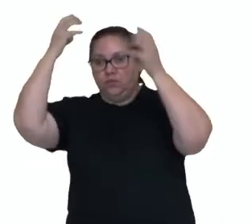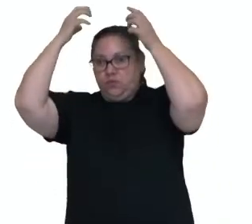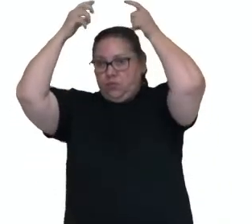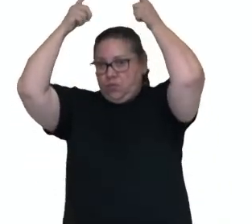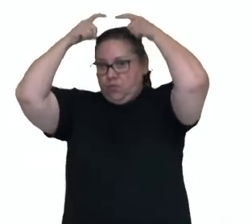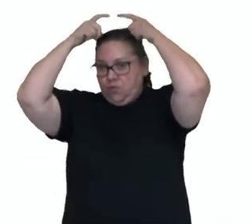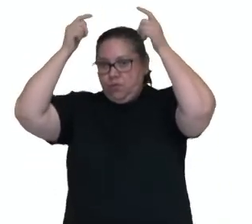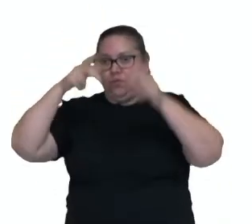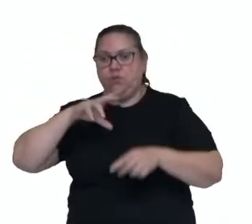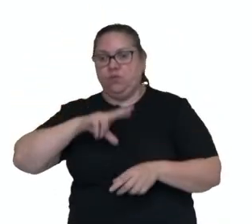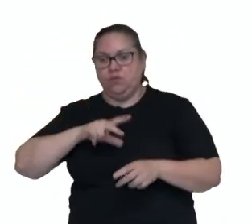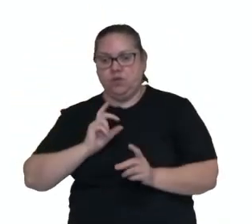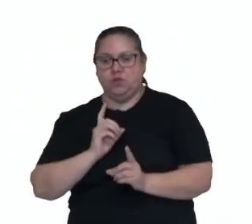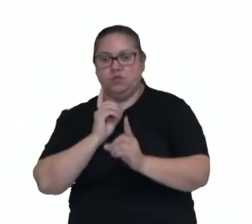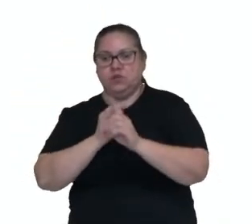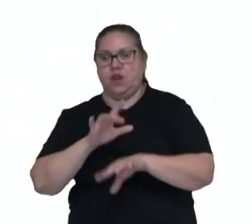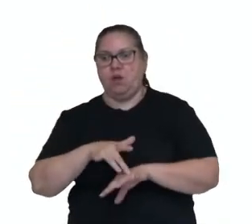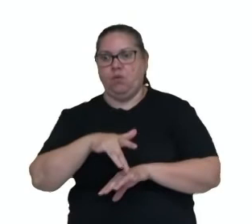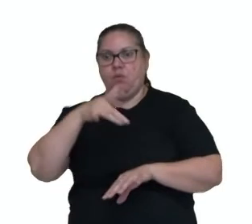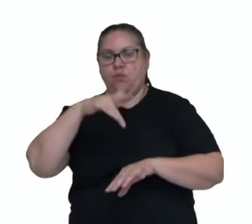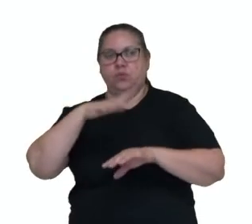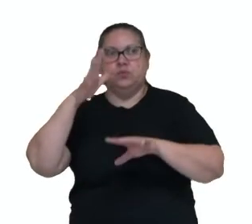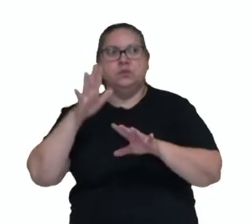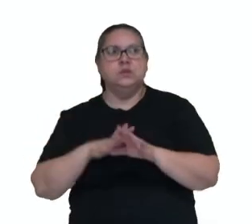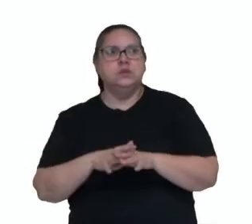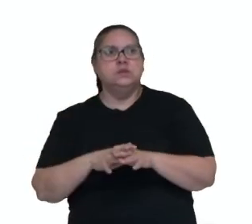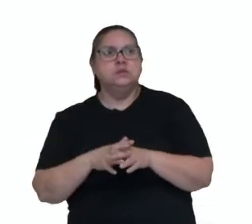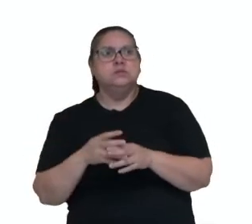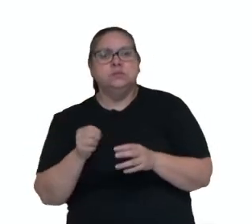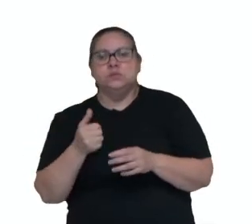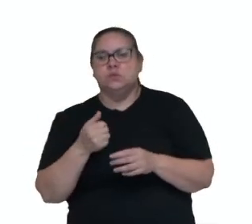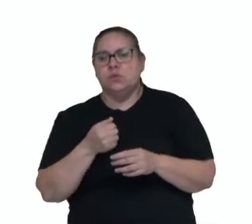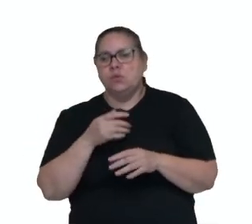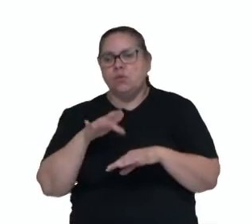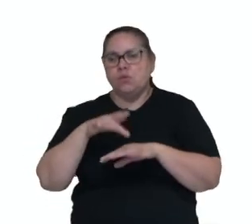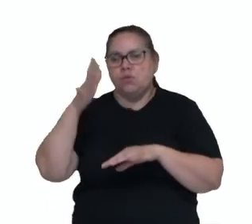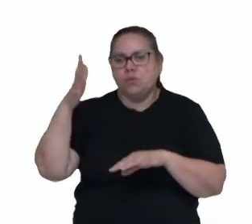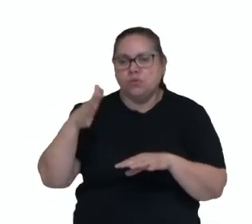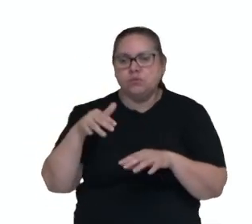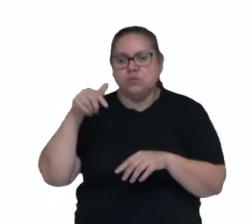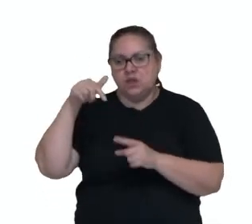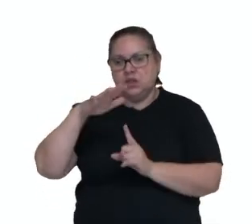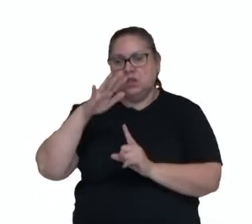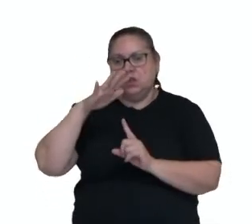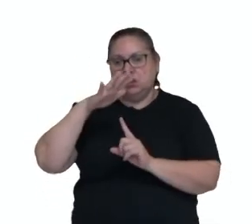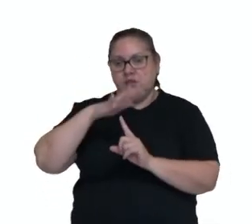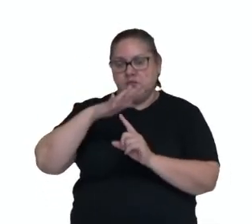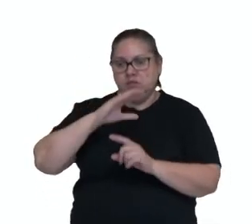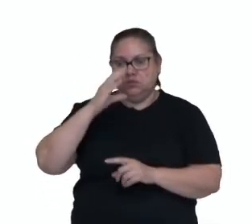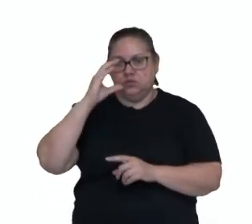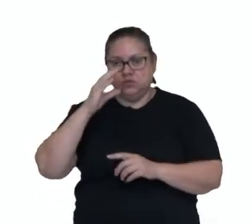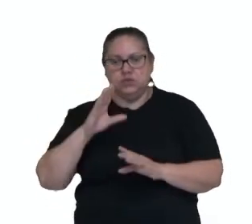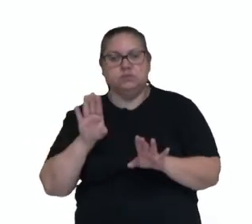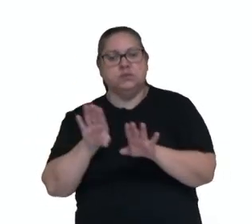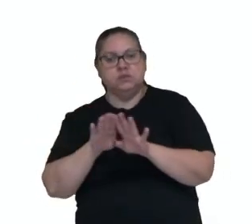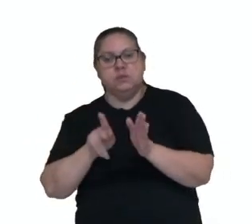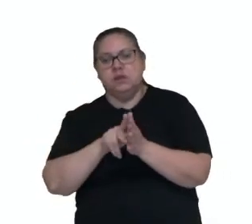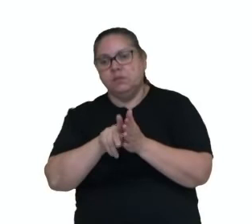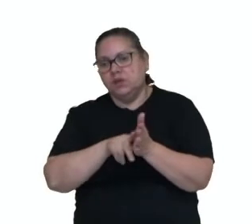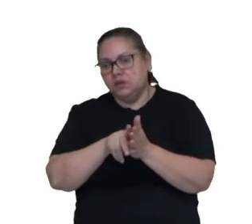Eldorado, que até então não tinha sido descoberto. Pequenas quantidades de ouro em regiões atuais de Curitiba e Paranaguá também foram